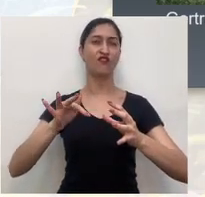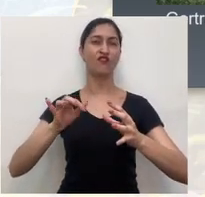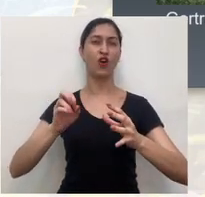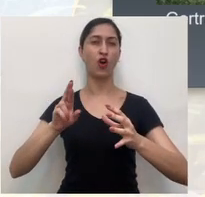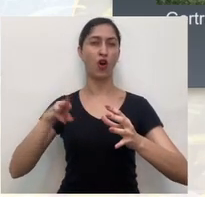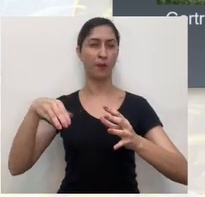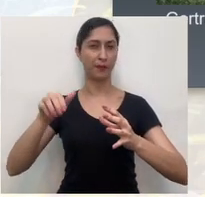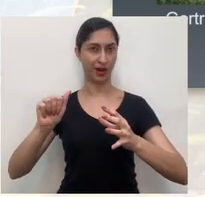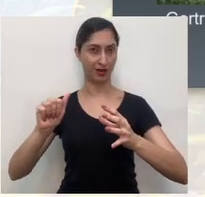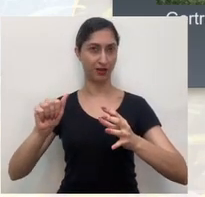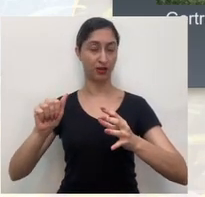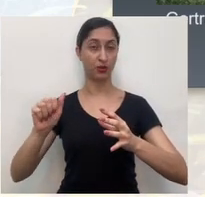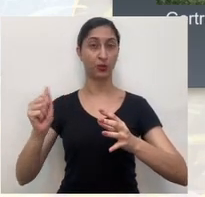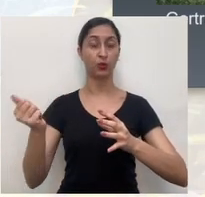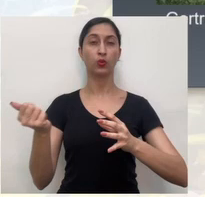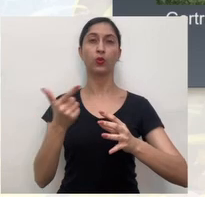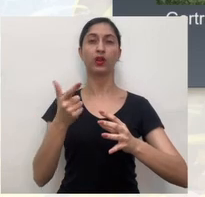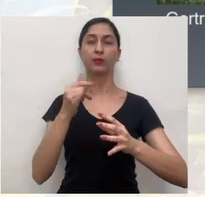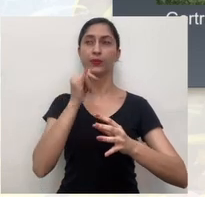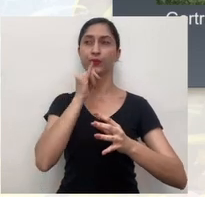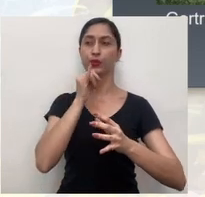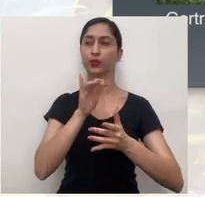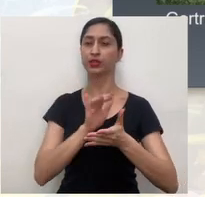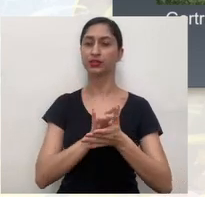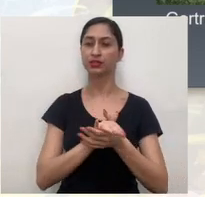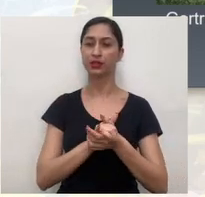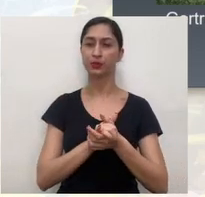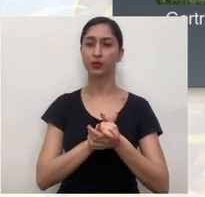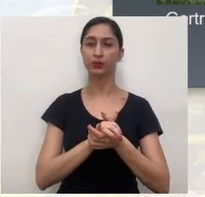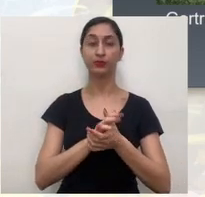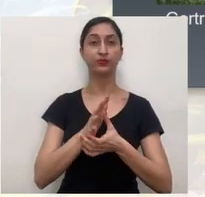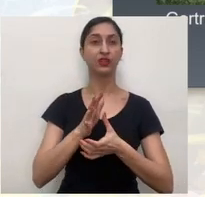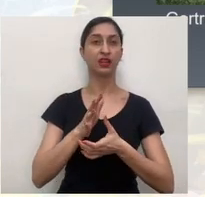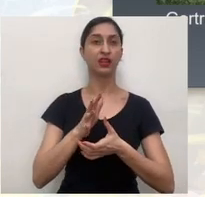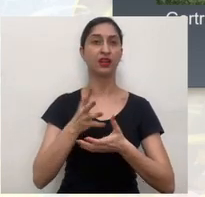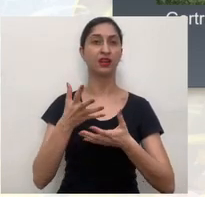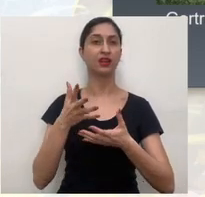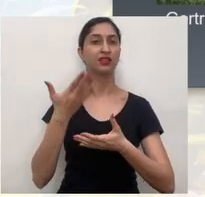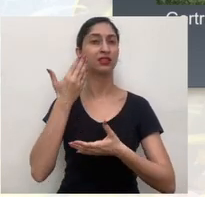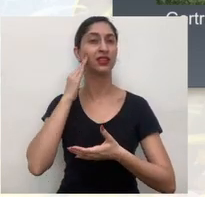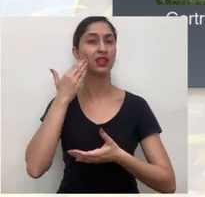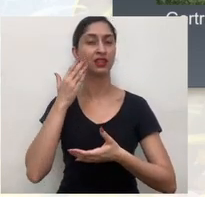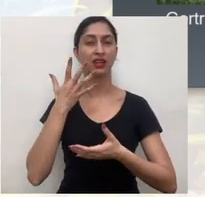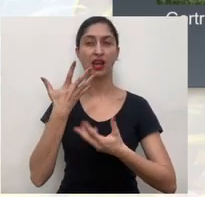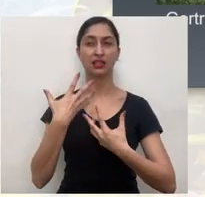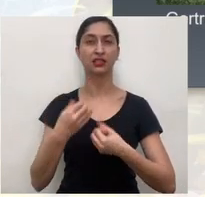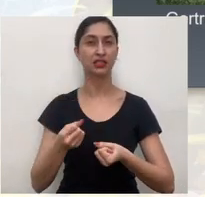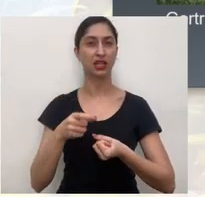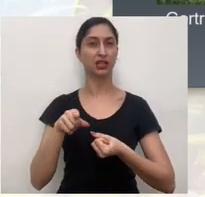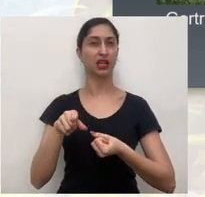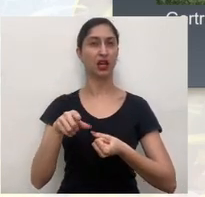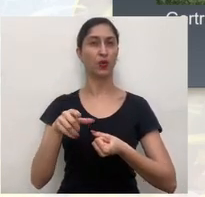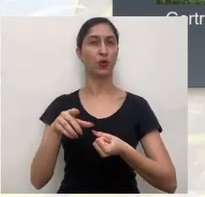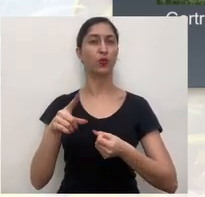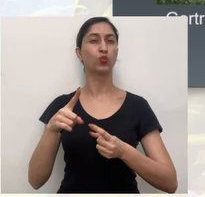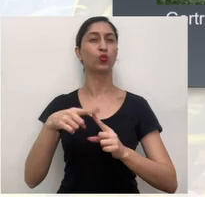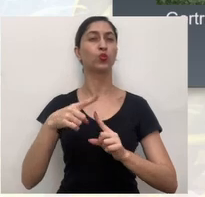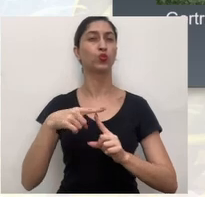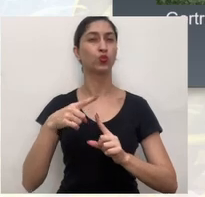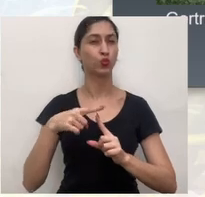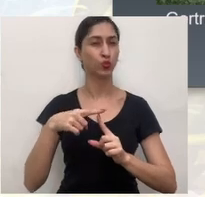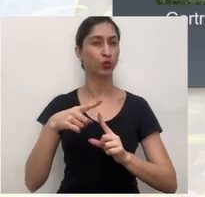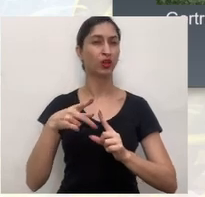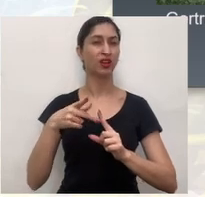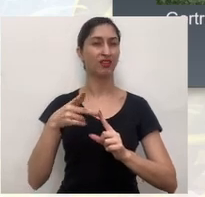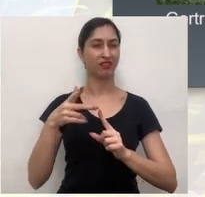do que propriamente a adotar um estilo que justificaria essa cronologia que